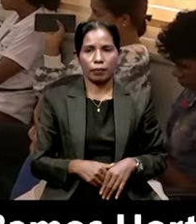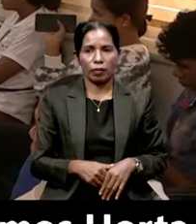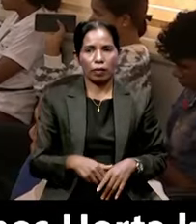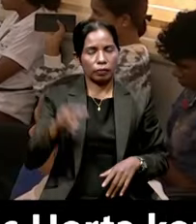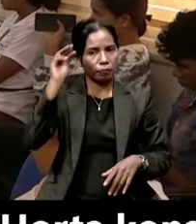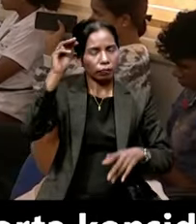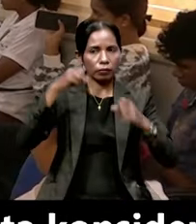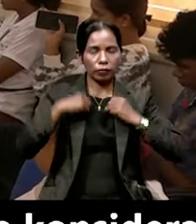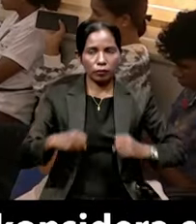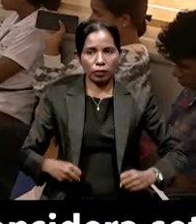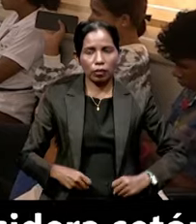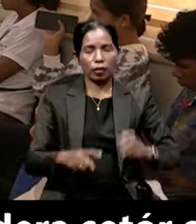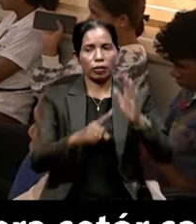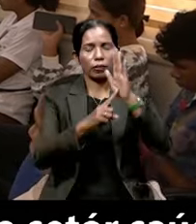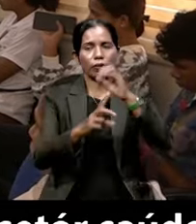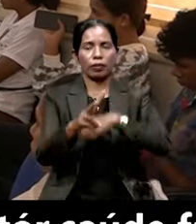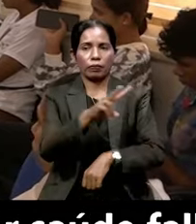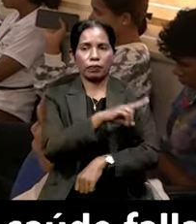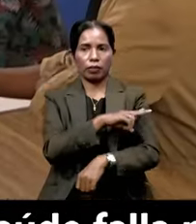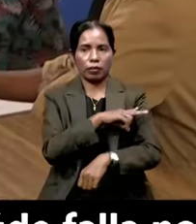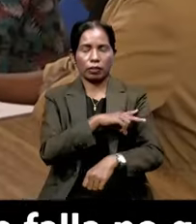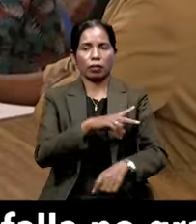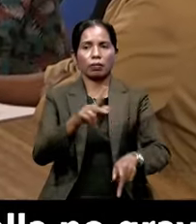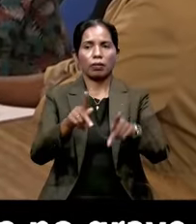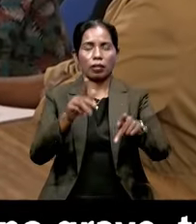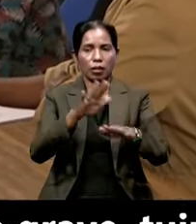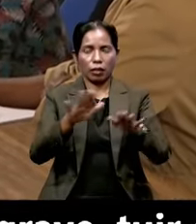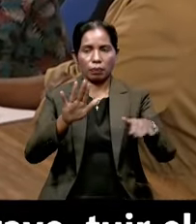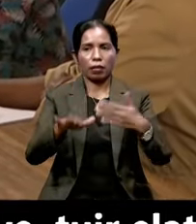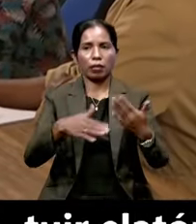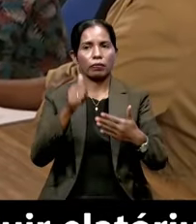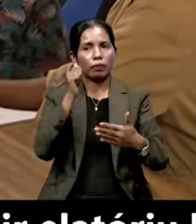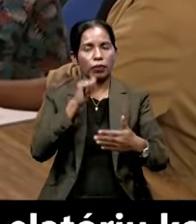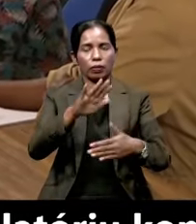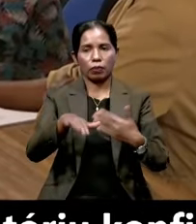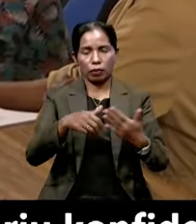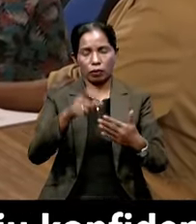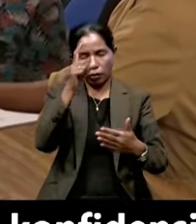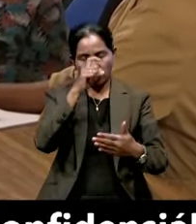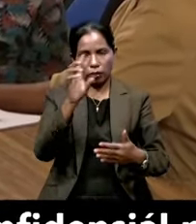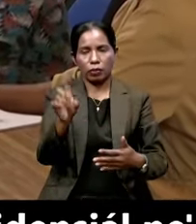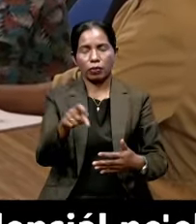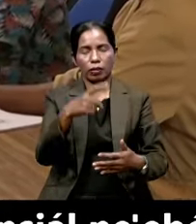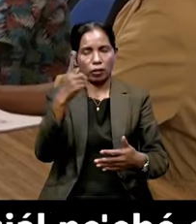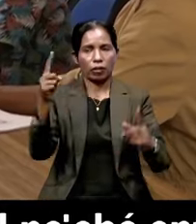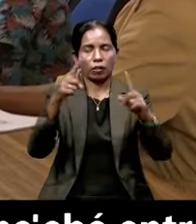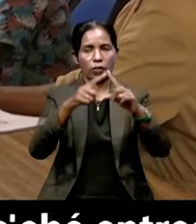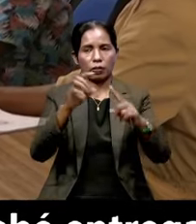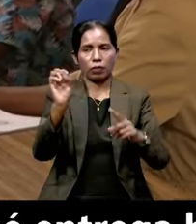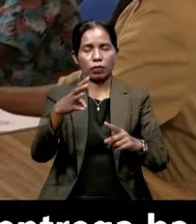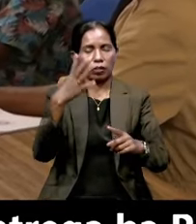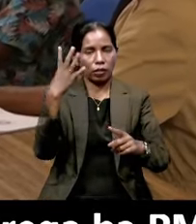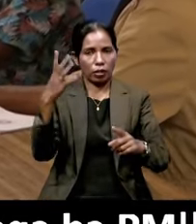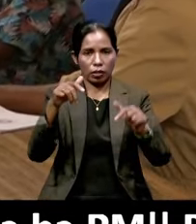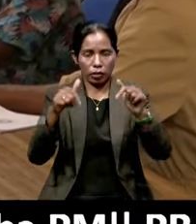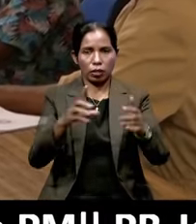Ministério da Saúde se introduz vacina contra papiloma humana, balabar e fetocira, roidade sanulo resinida, tosanulo resinhatne e